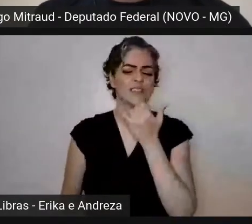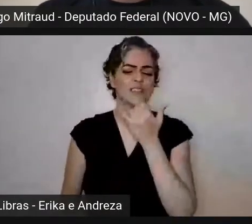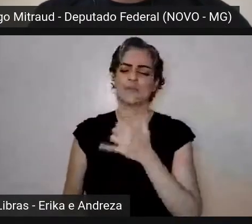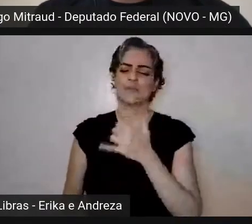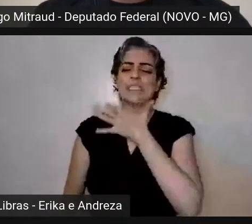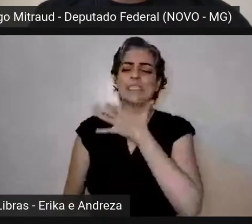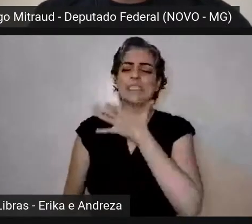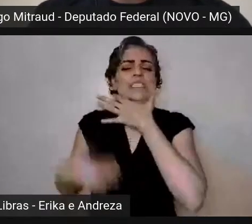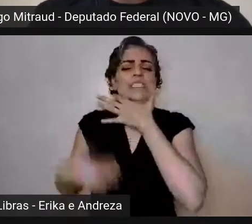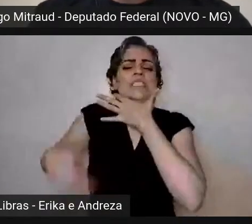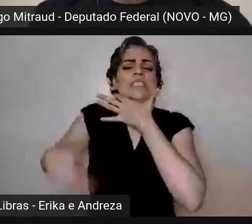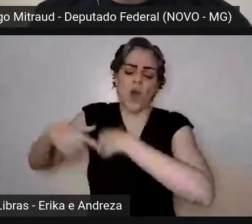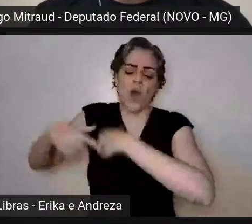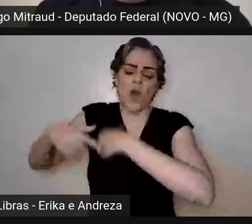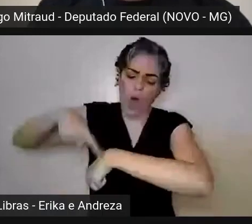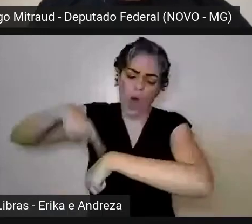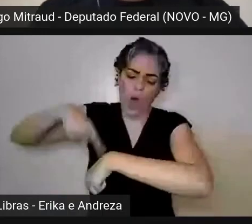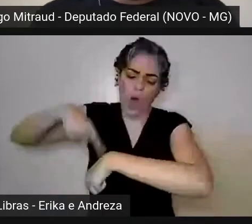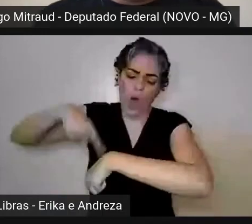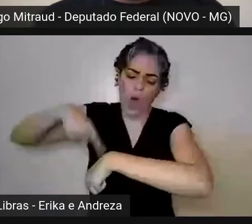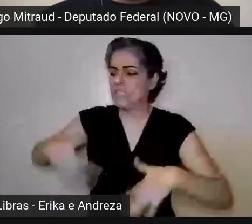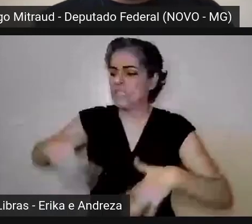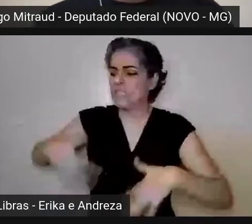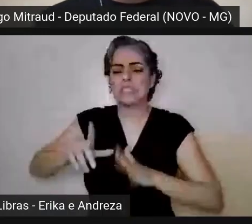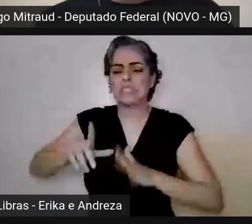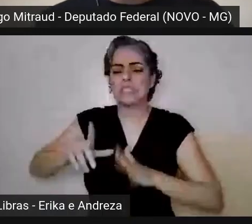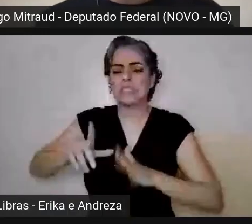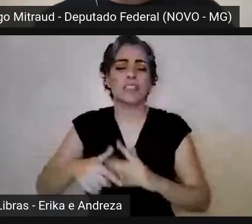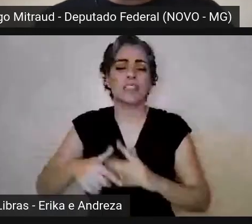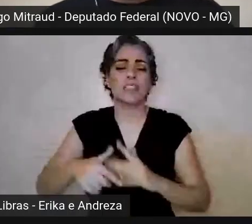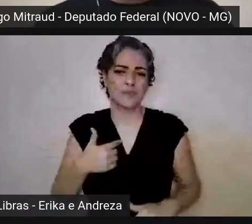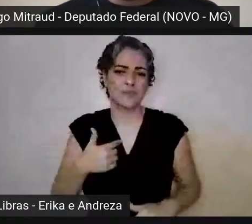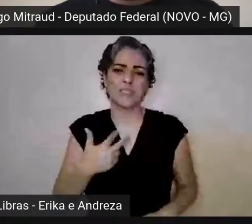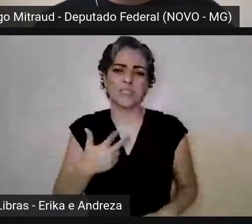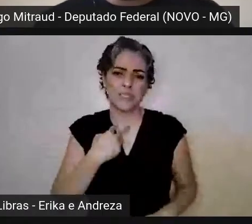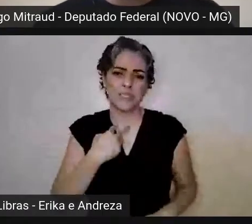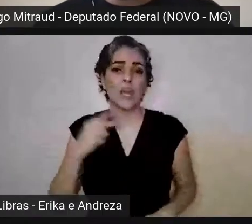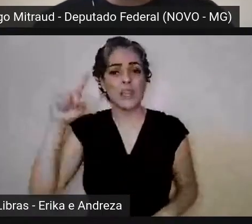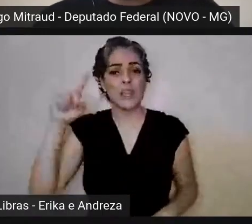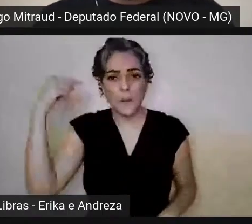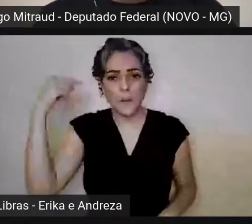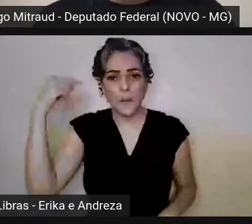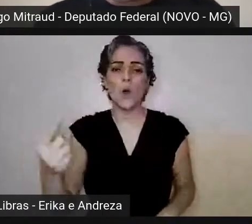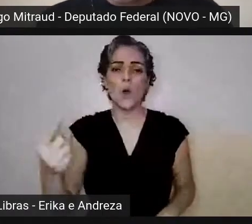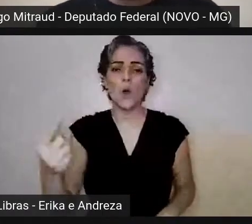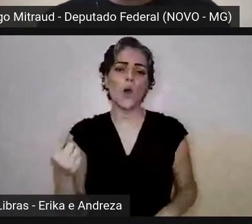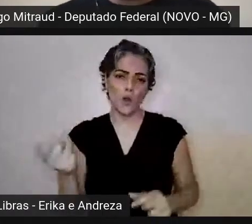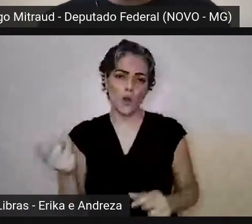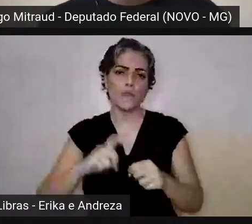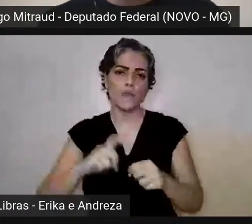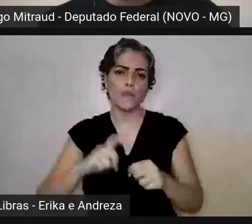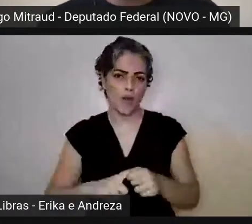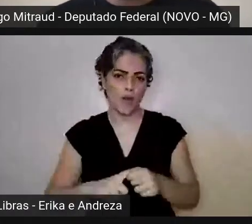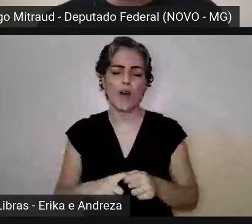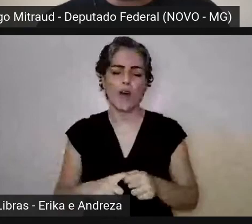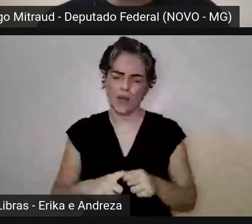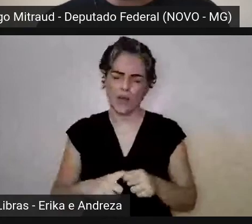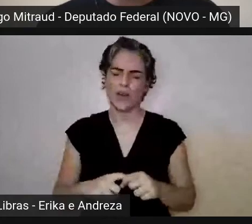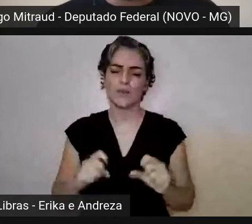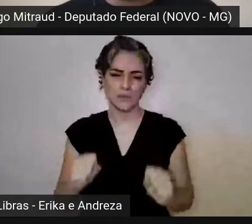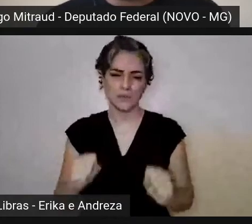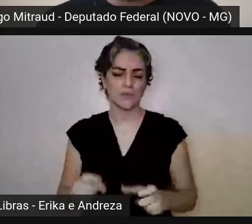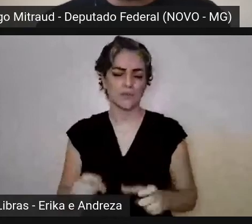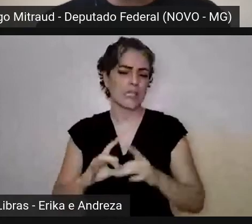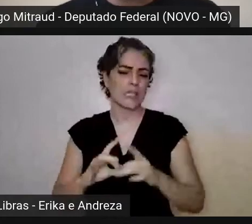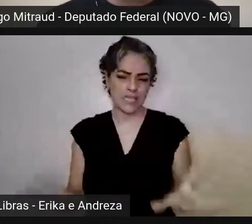estou com a corda no pescoço. Eu acho que me comprometo a voltar uma próxima ocasião. O professor